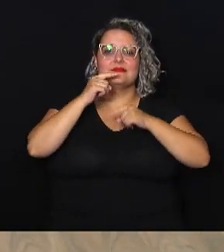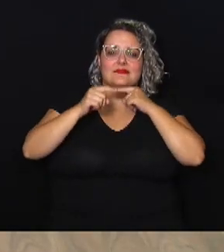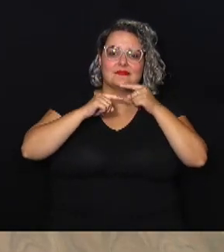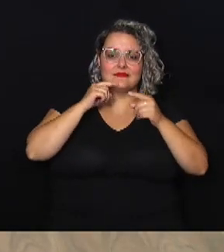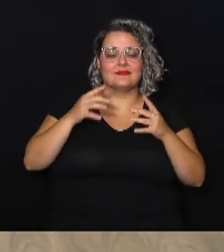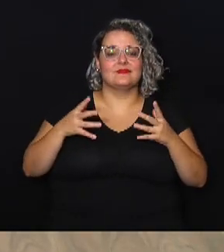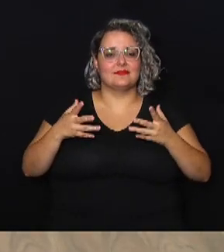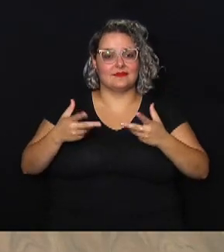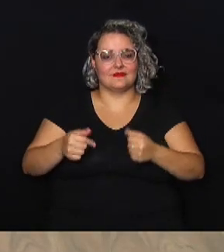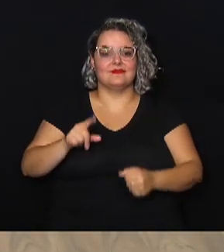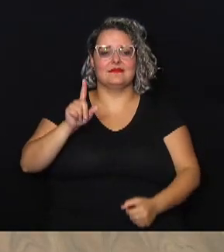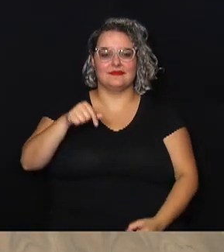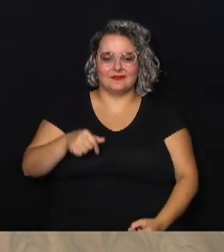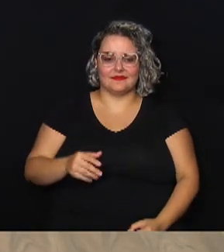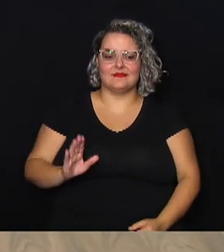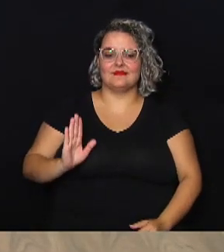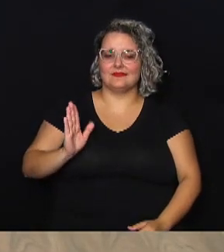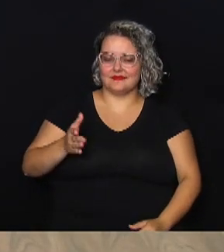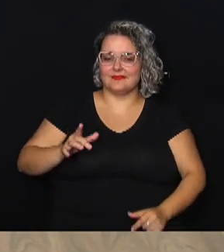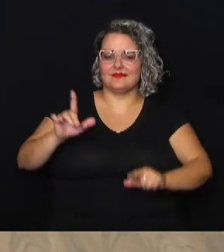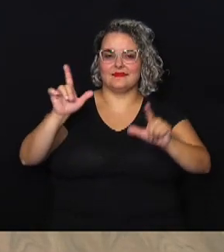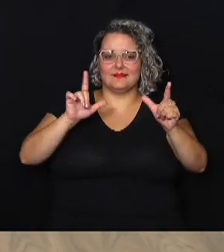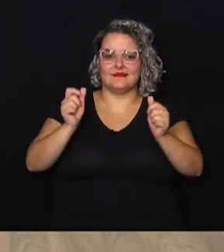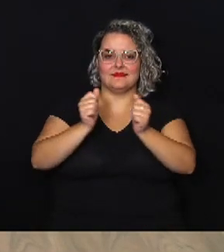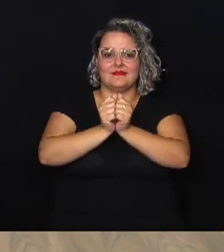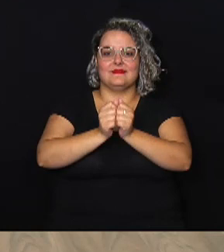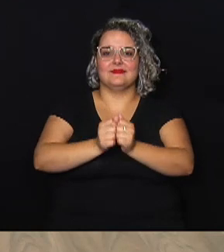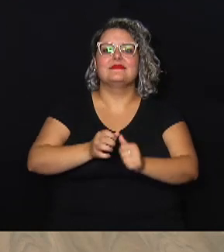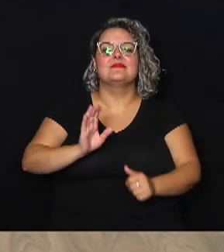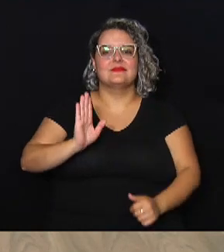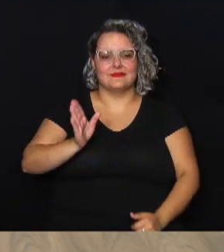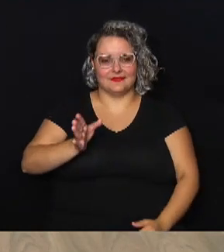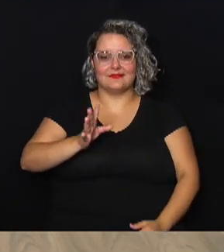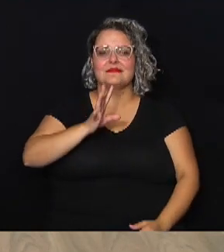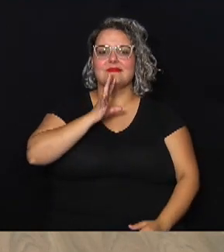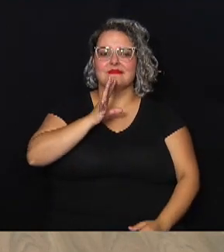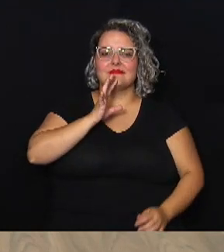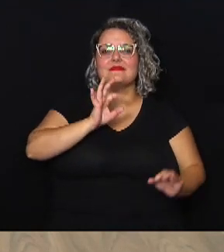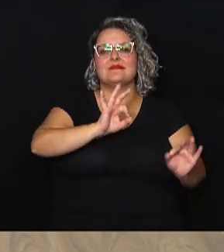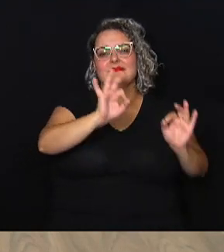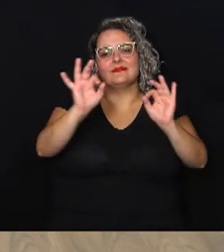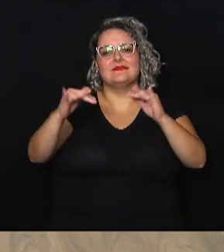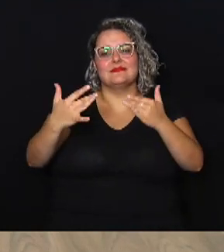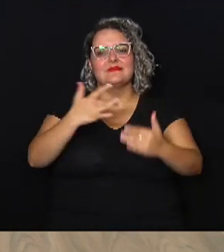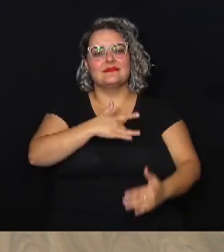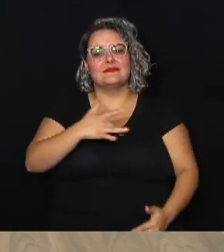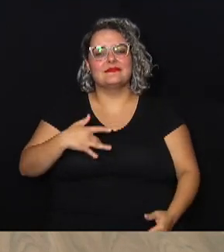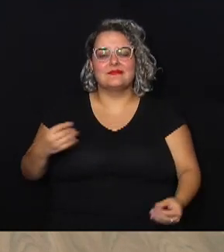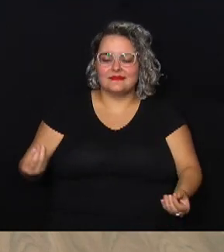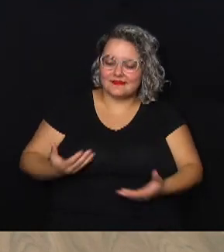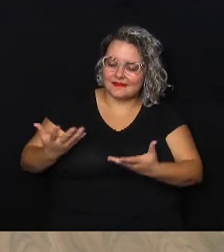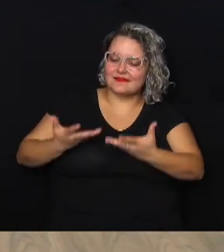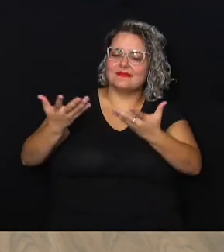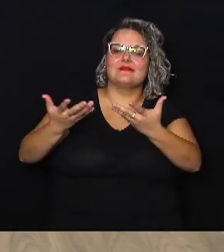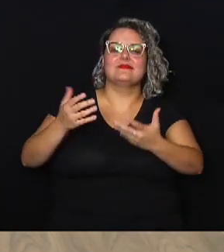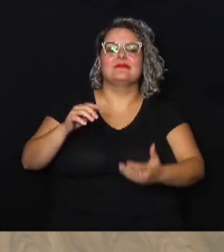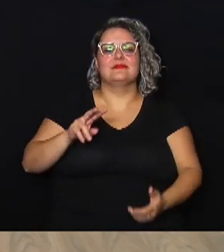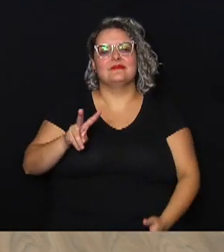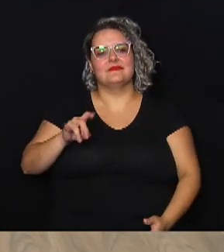dúvidas é ele que já está aqui na tela comigo, já é conhecido de vocês que acompanham aí o Saúde é Vida. Ele é o Vinícius